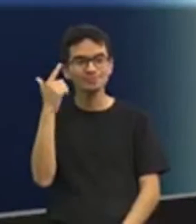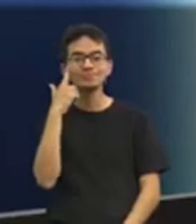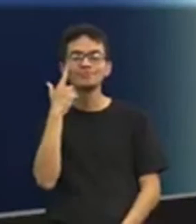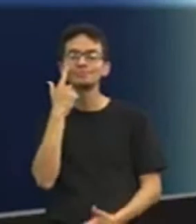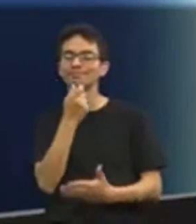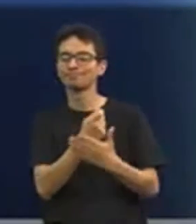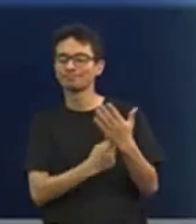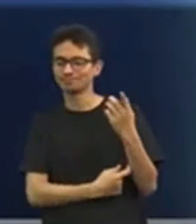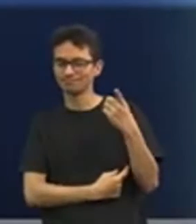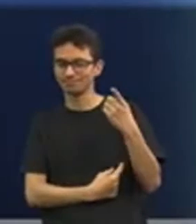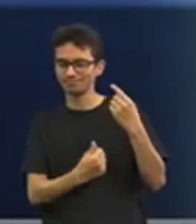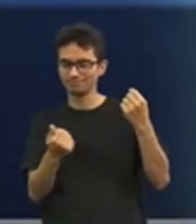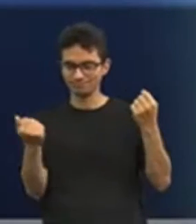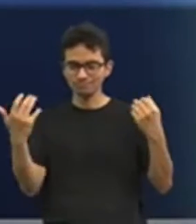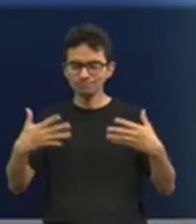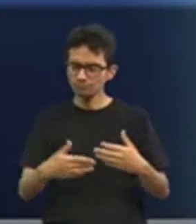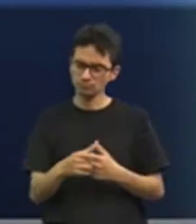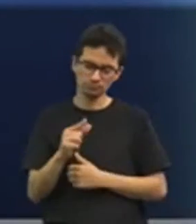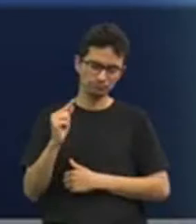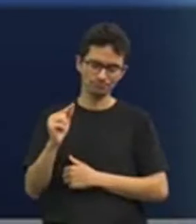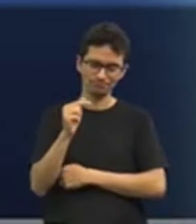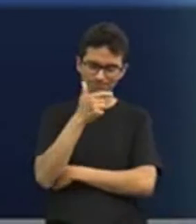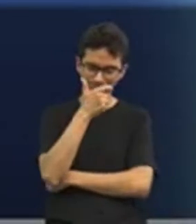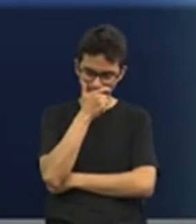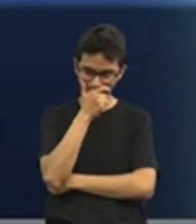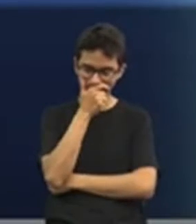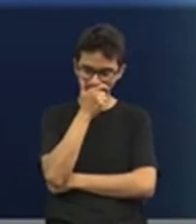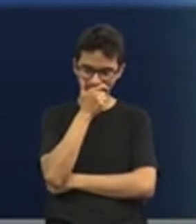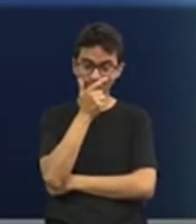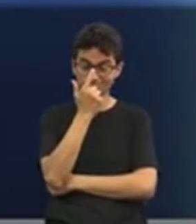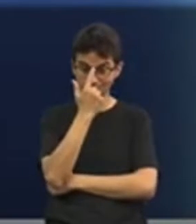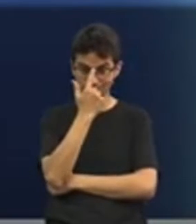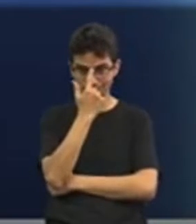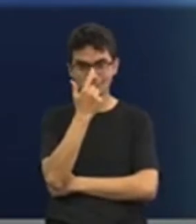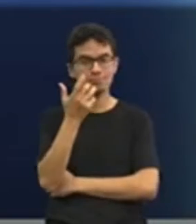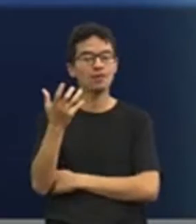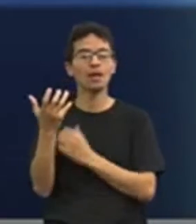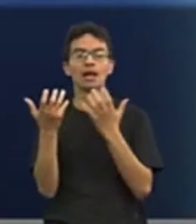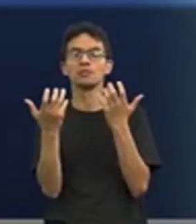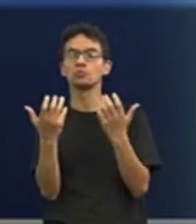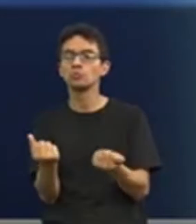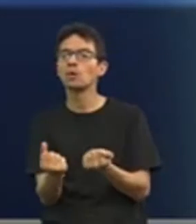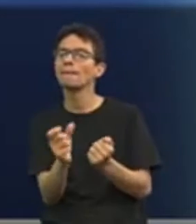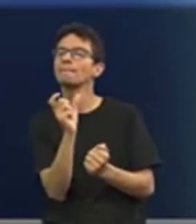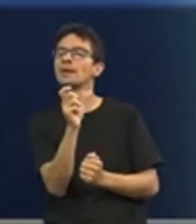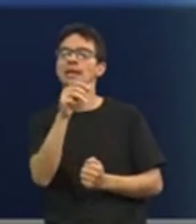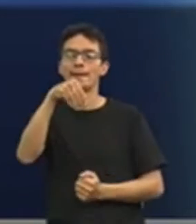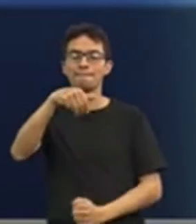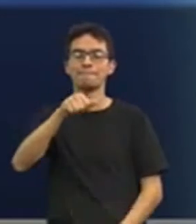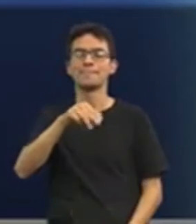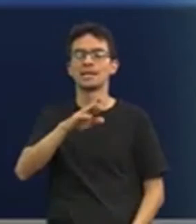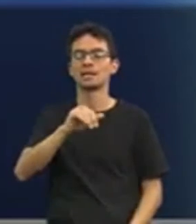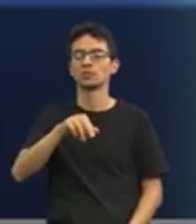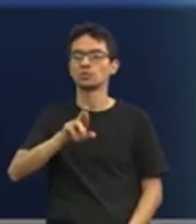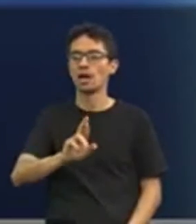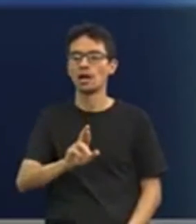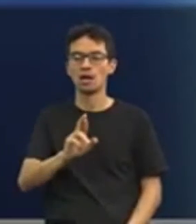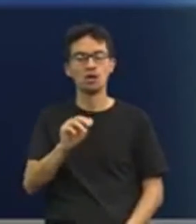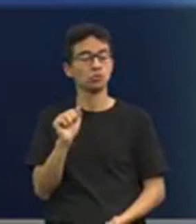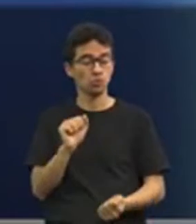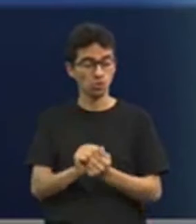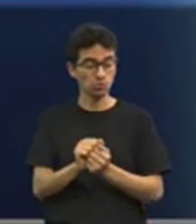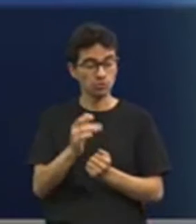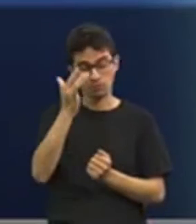Olha só querer dizer aqui para gente ele fala a respeito né adoção do termo maratonar quanto ela